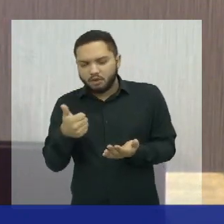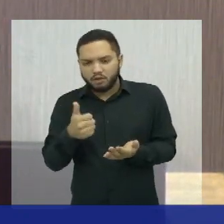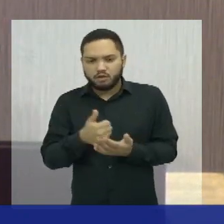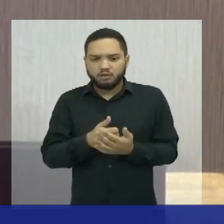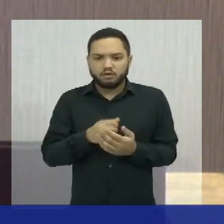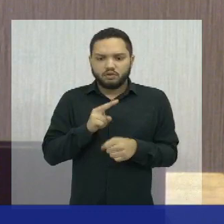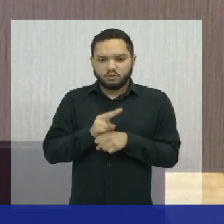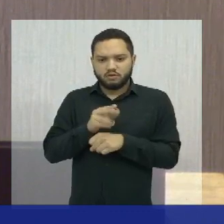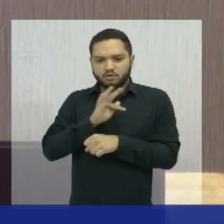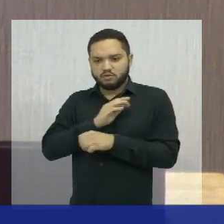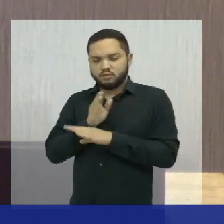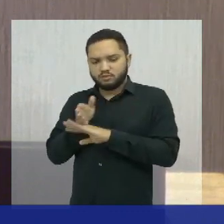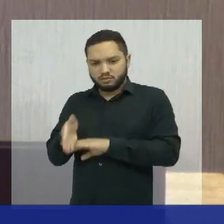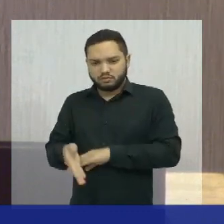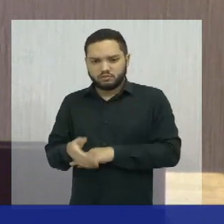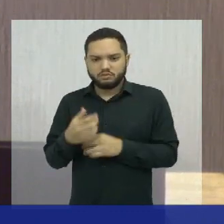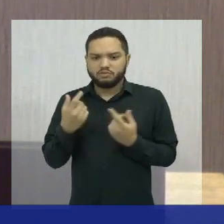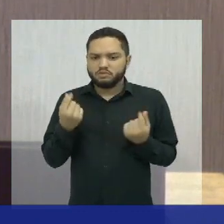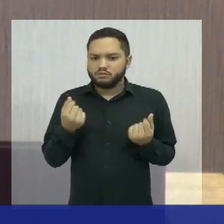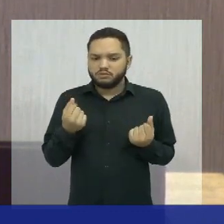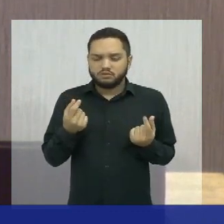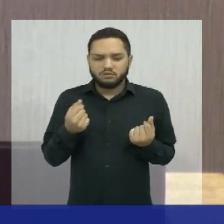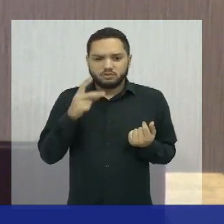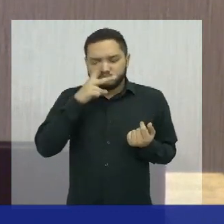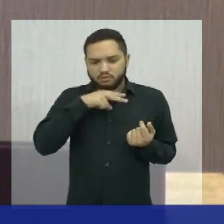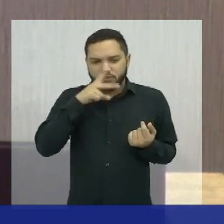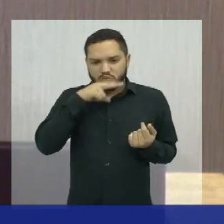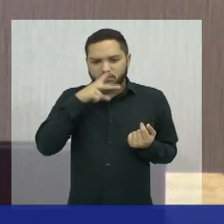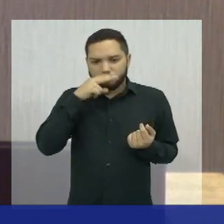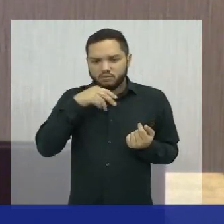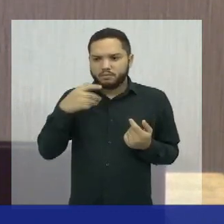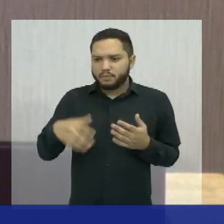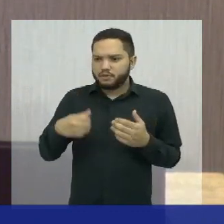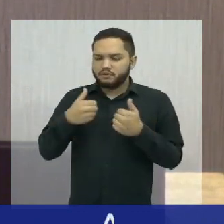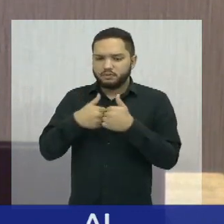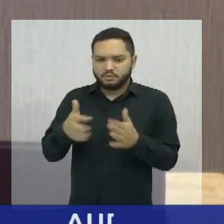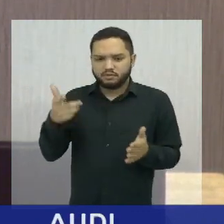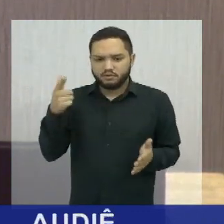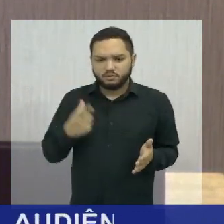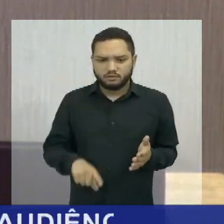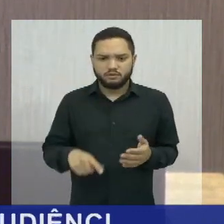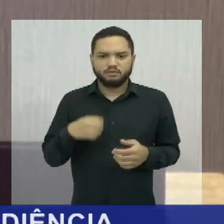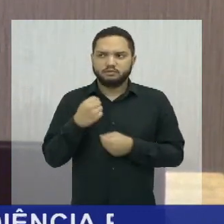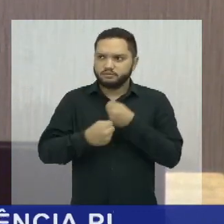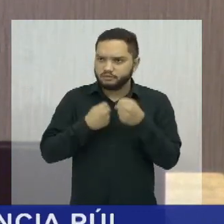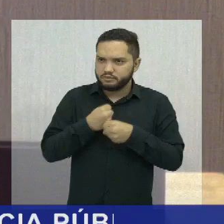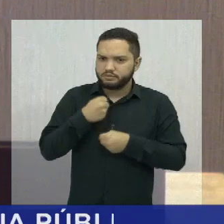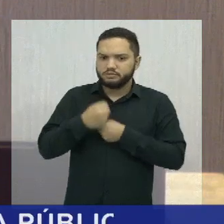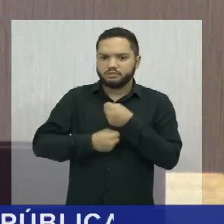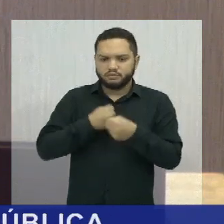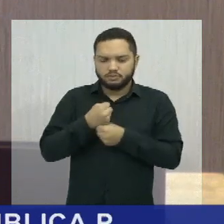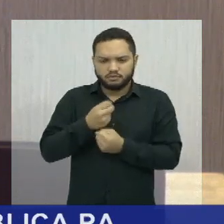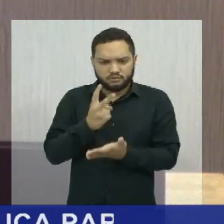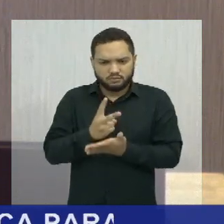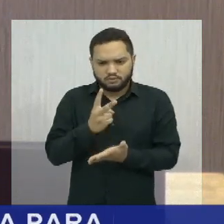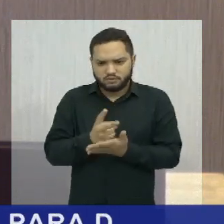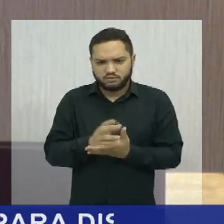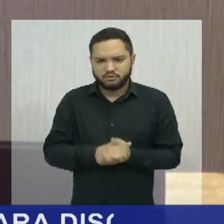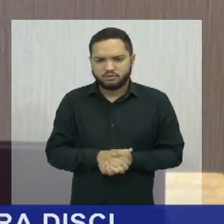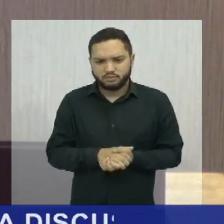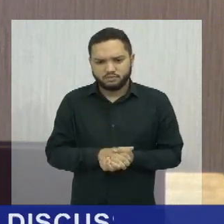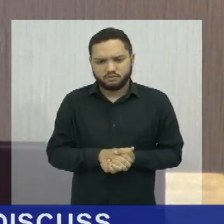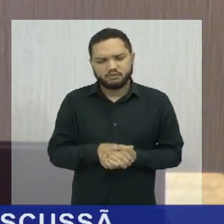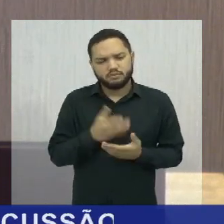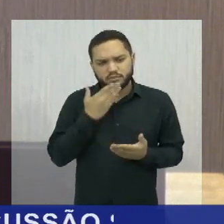se está bom. Mas é o mesmo valor, é como se eu estivesse abrindo a mesma coisa todo ano. Pedimos